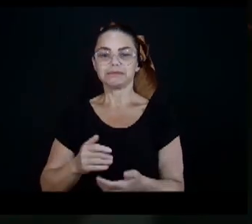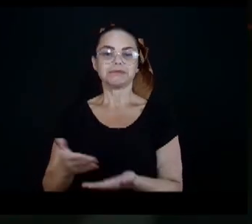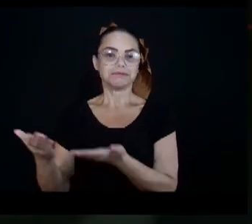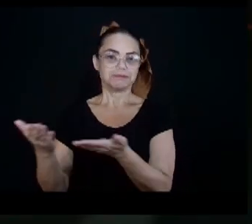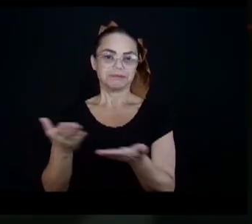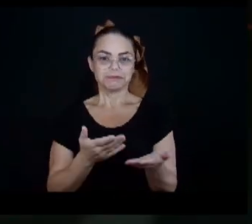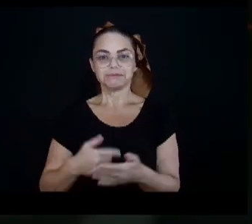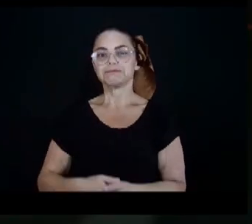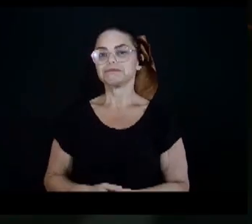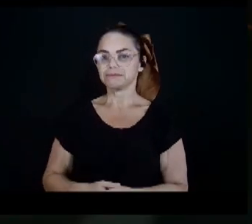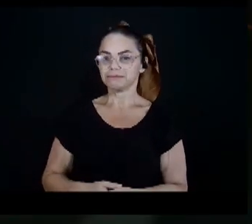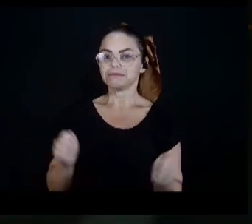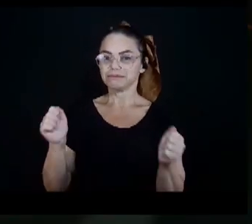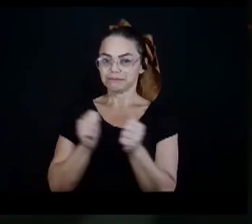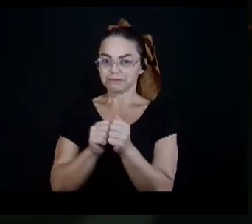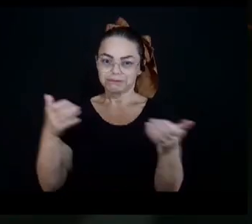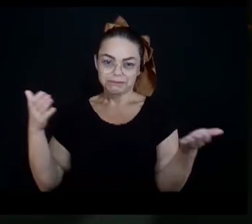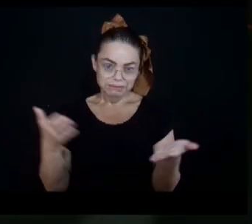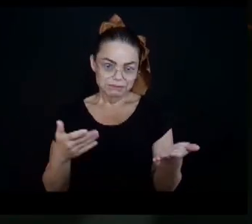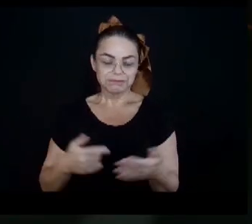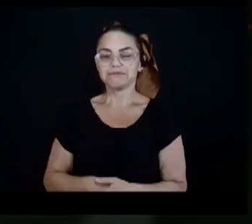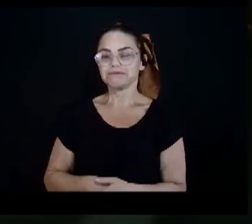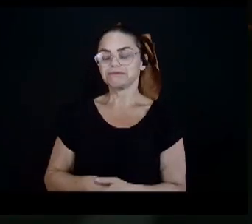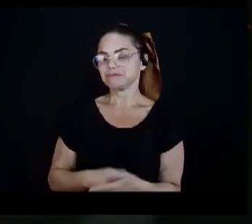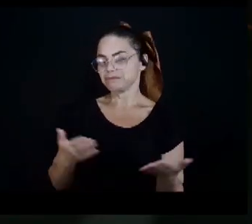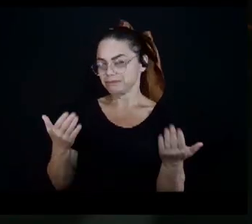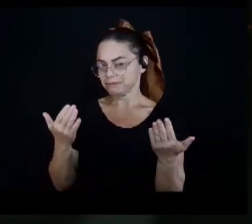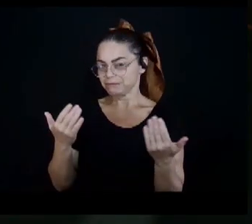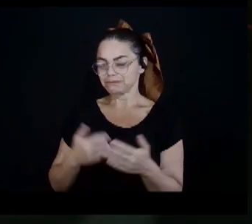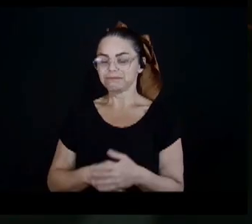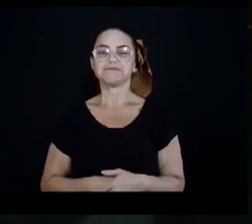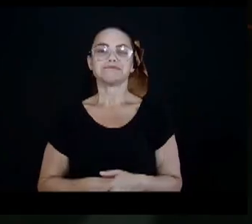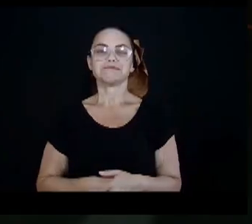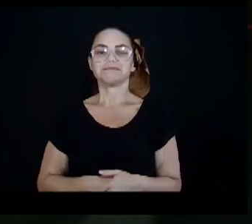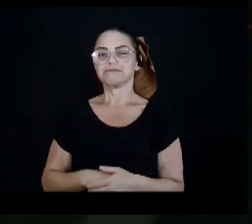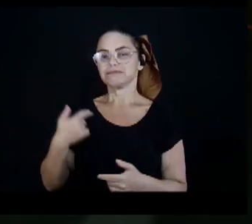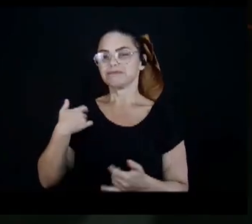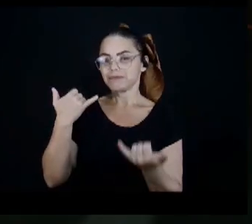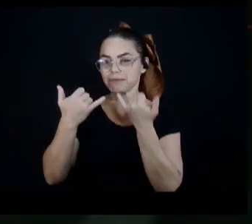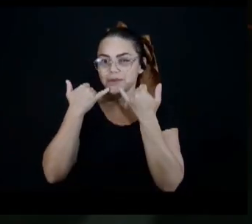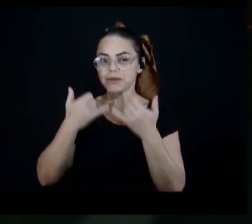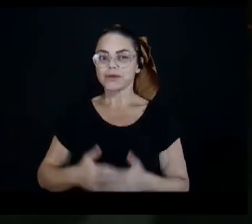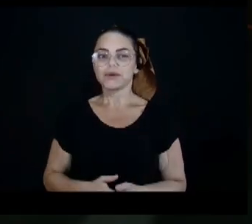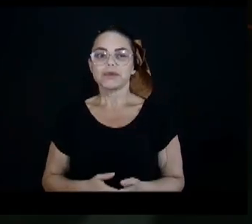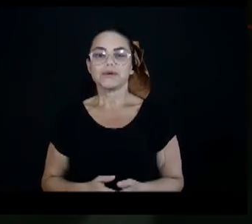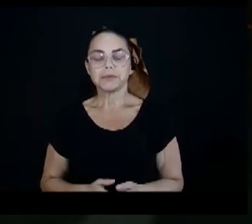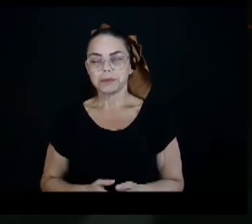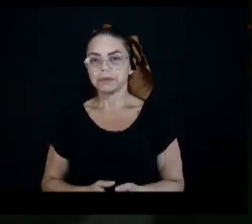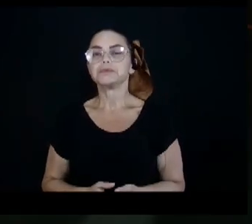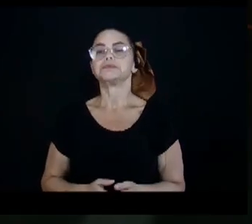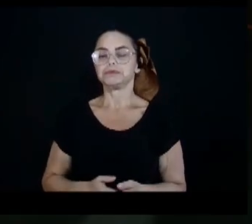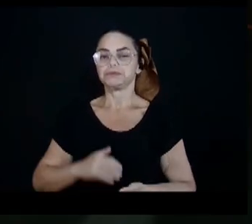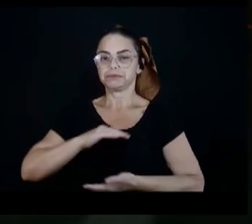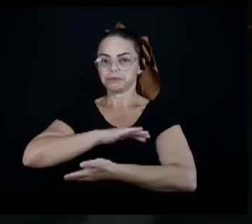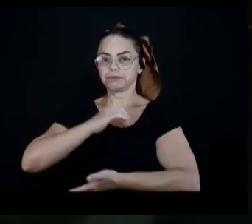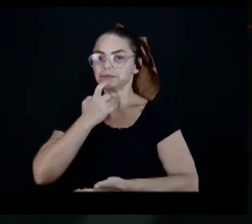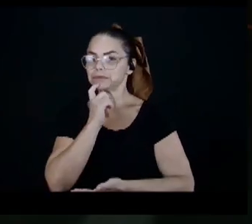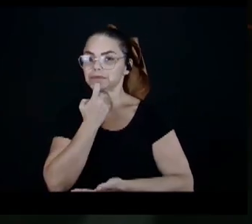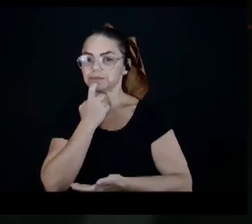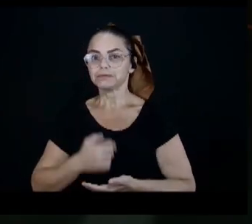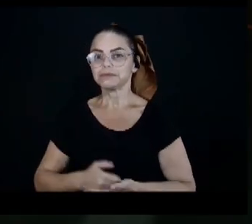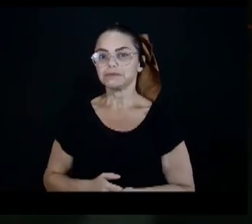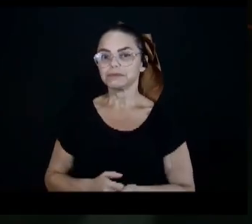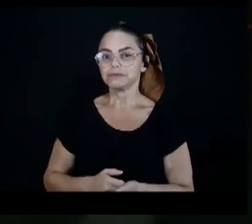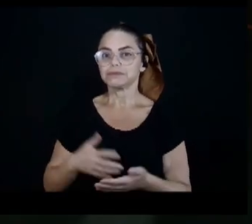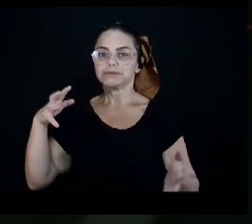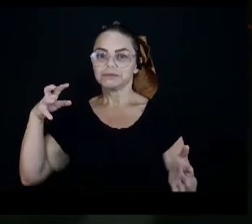gente aqui no estúdio. Agora, vamos atualizar algumas informações. A Câmara de Campinas abriu as inscrições para a